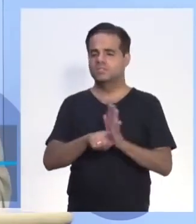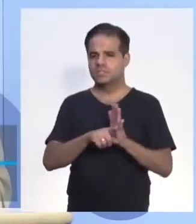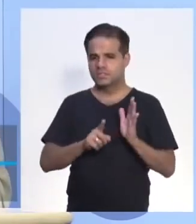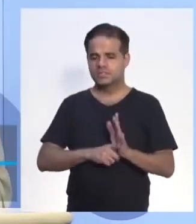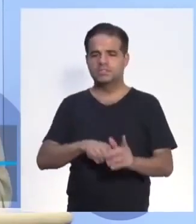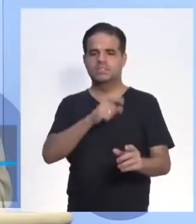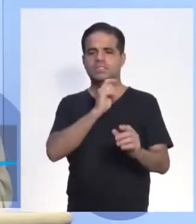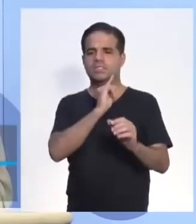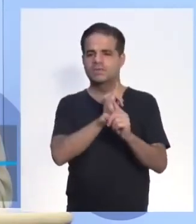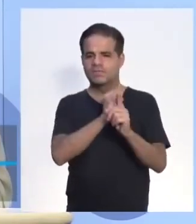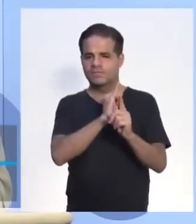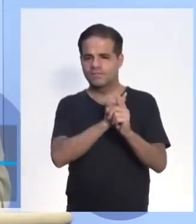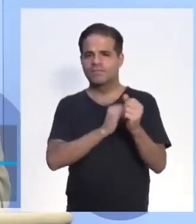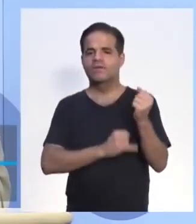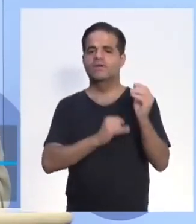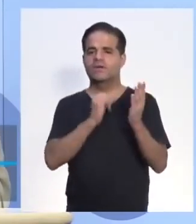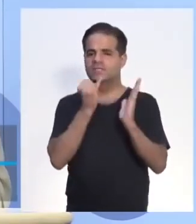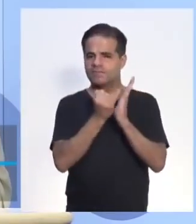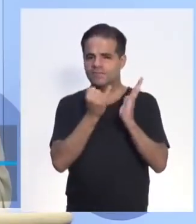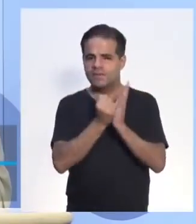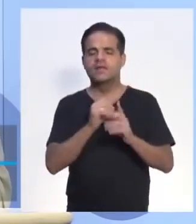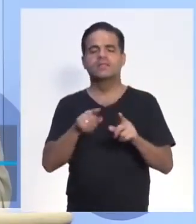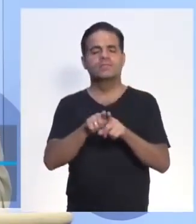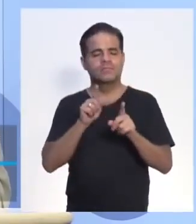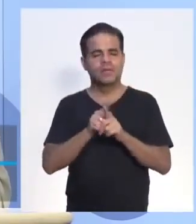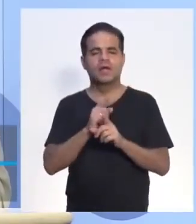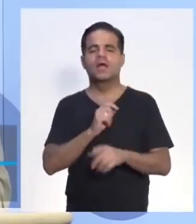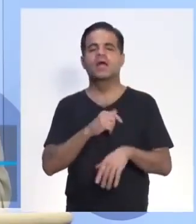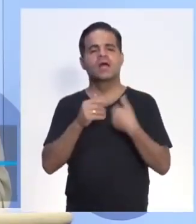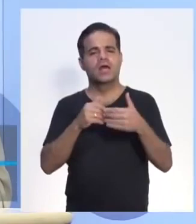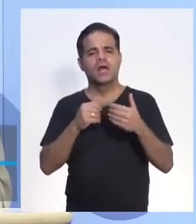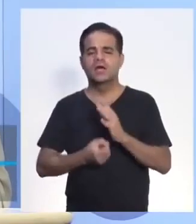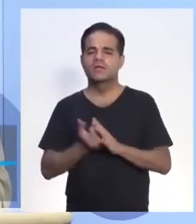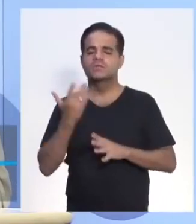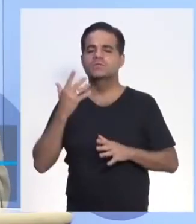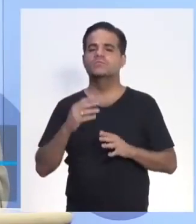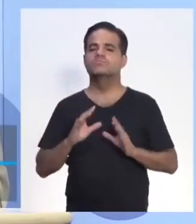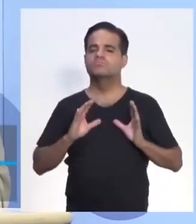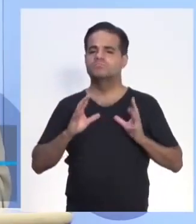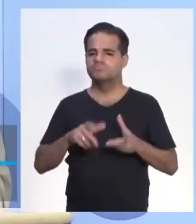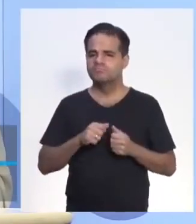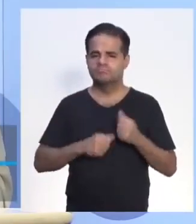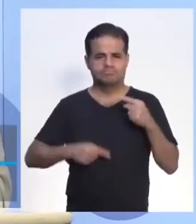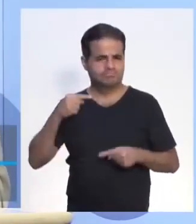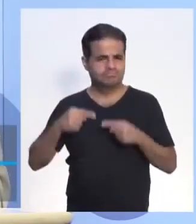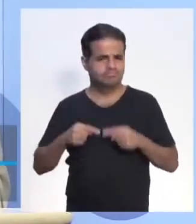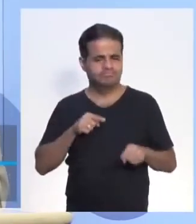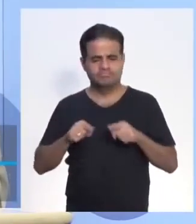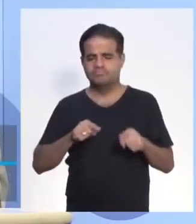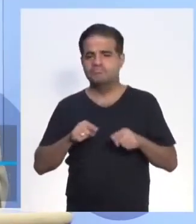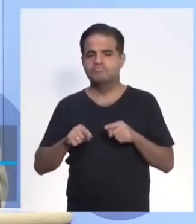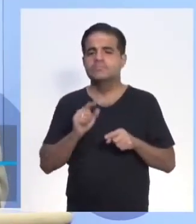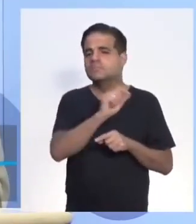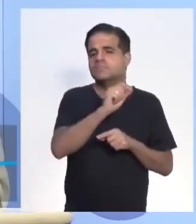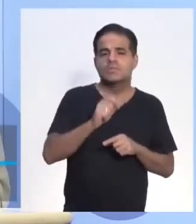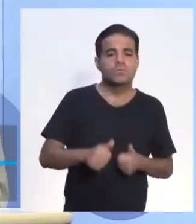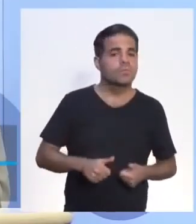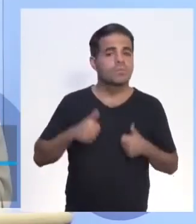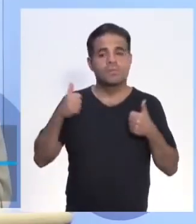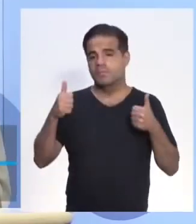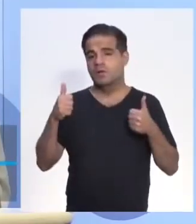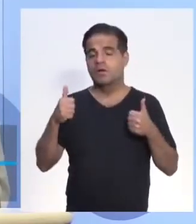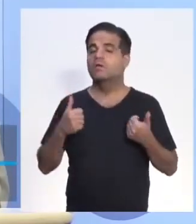mundo bipolarizado, né? A criação do Muro de Berlim, além de uma disputa acirrada para saber quem era o